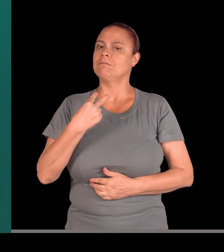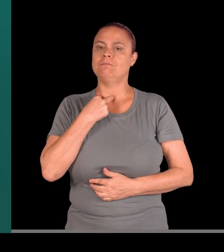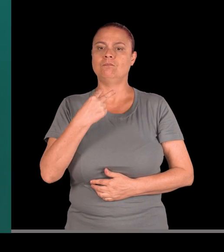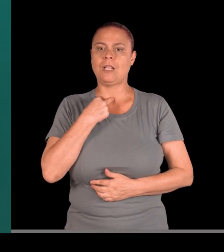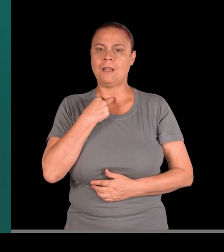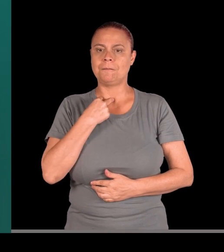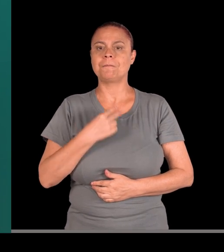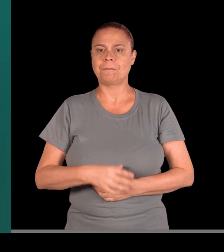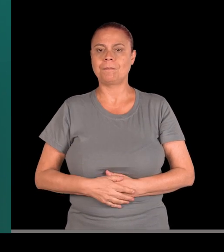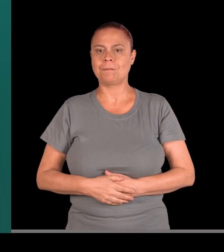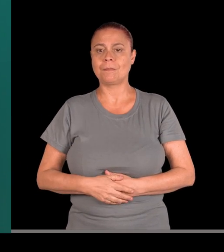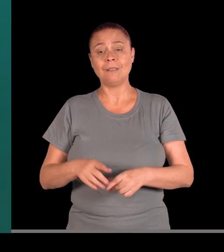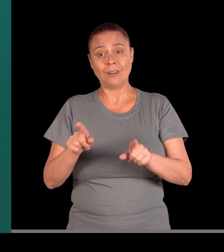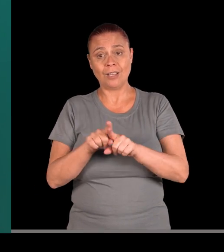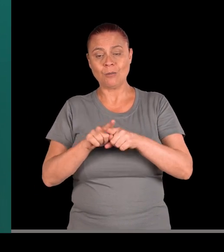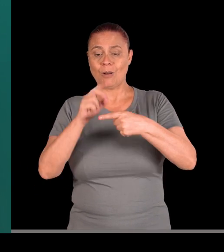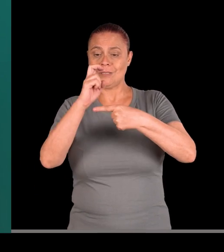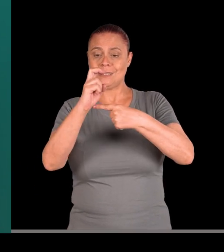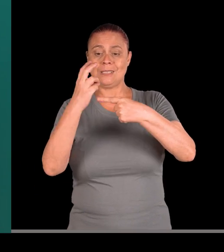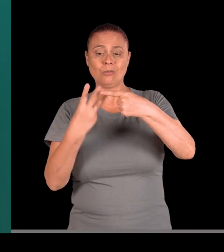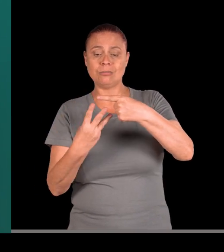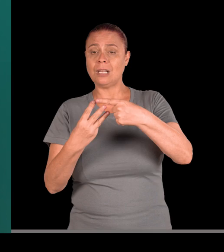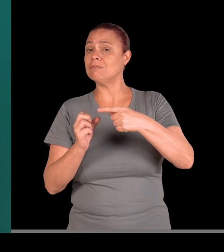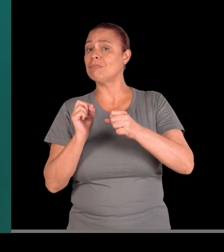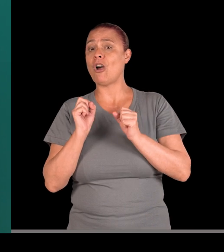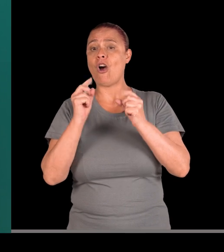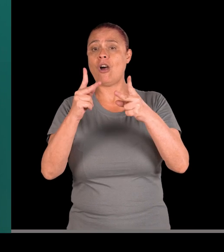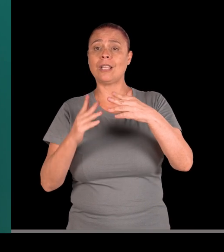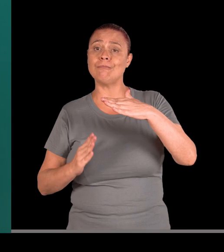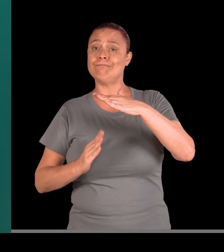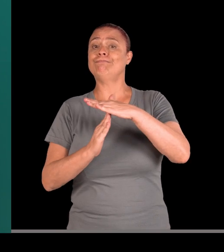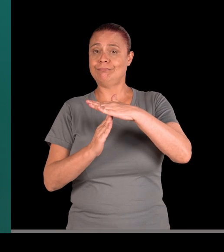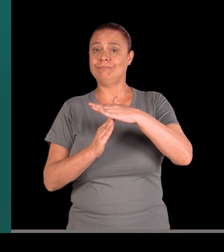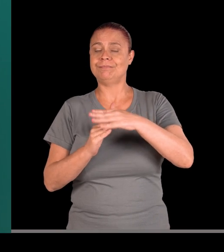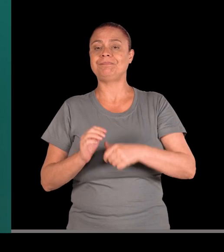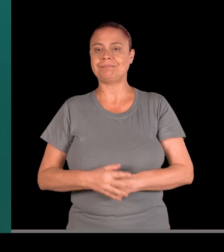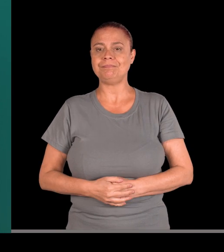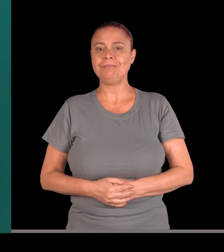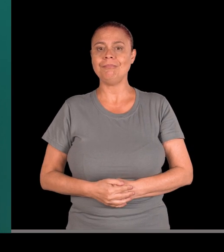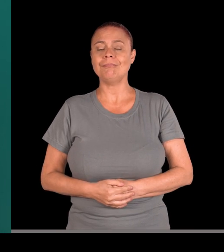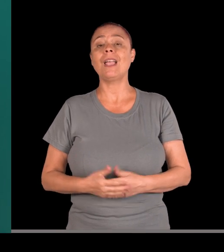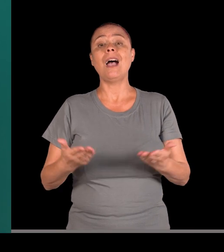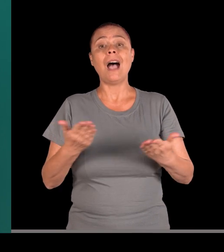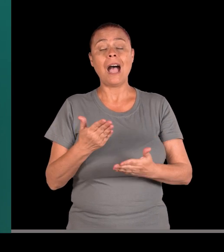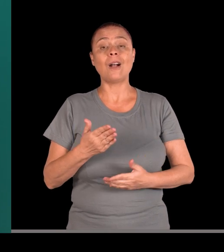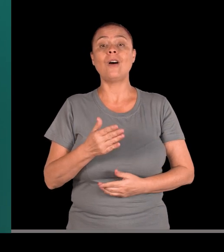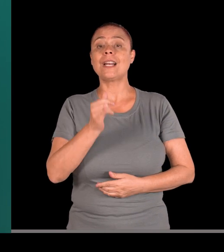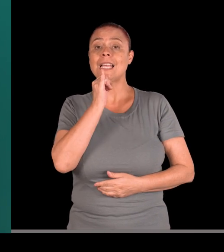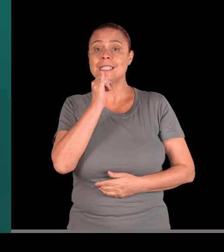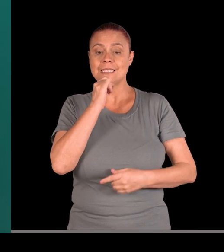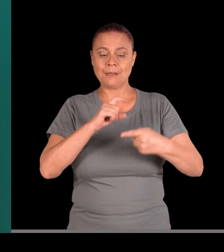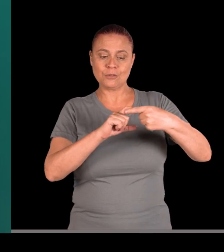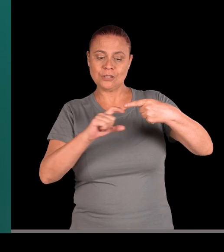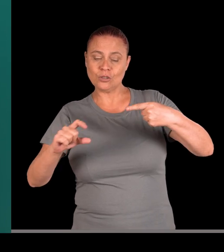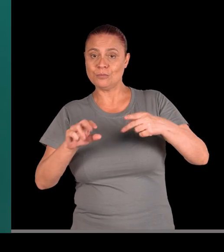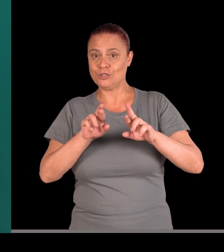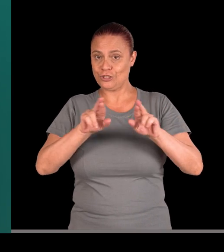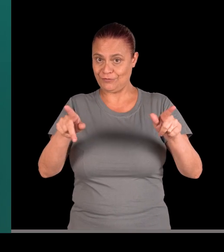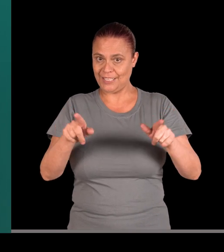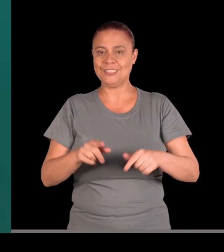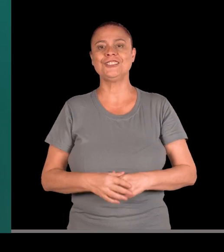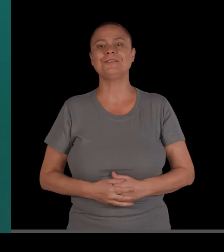fazer a simplificação. Como aqui, quando nós chegamos nos 5 terços. E agora nós vamos para os exemplos com